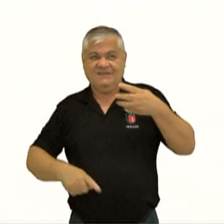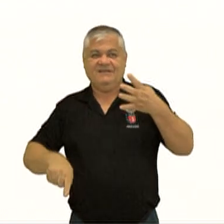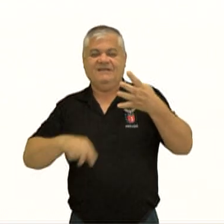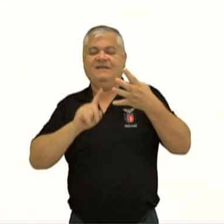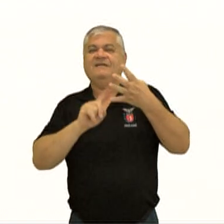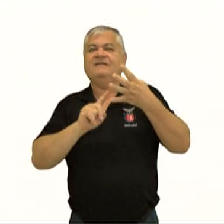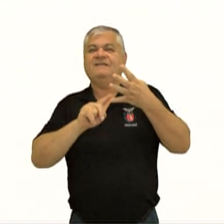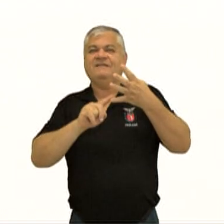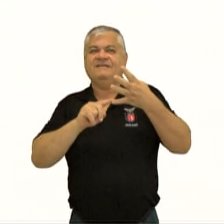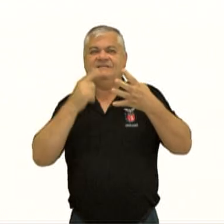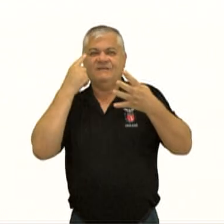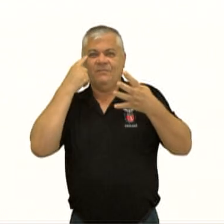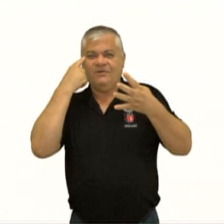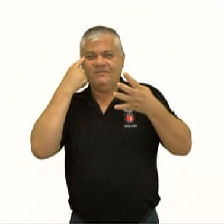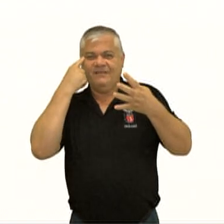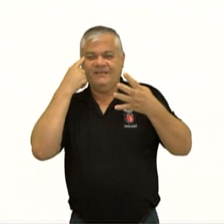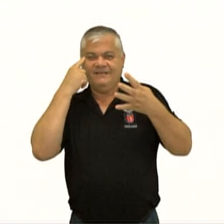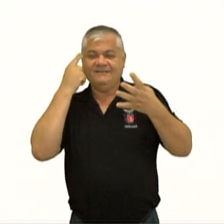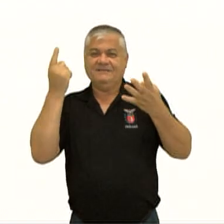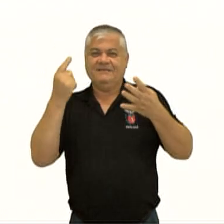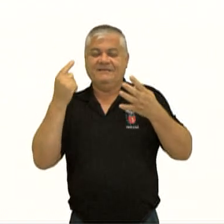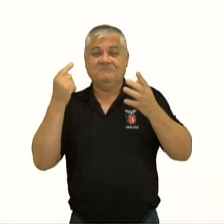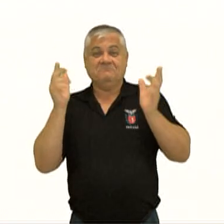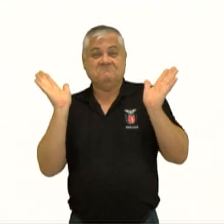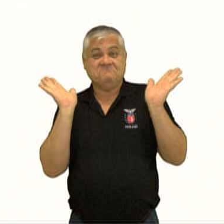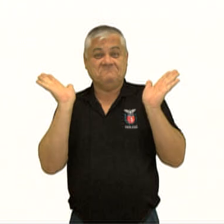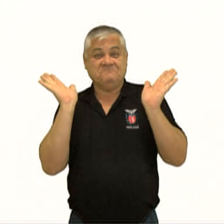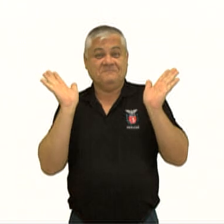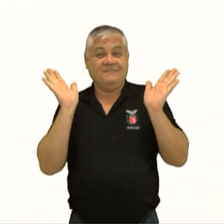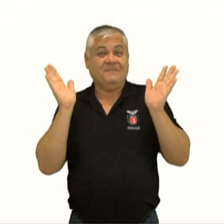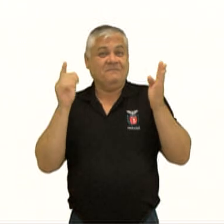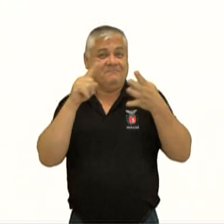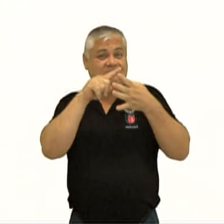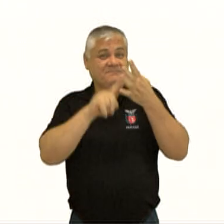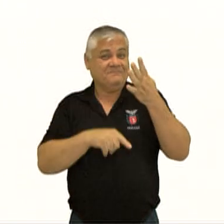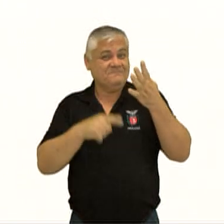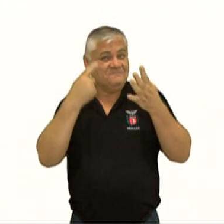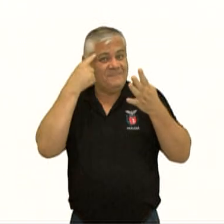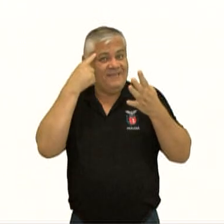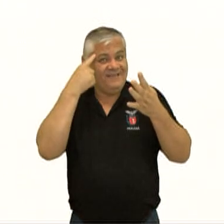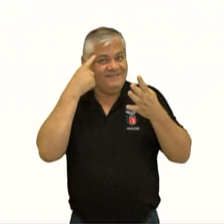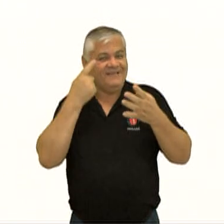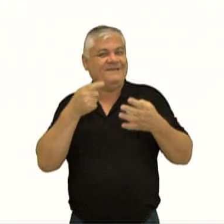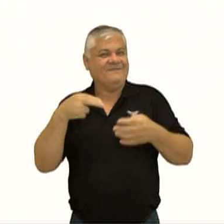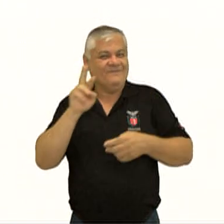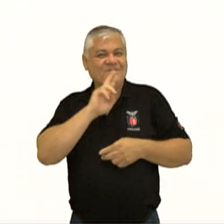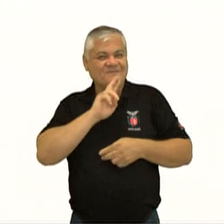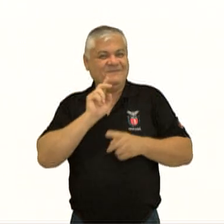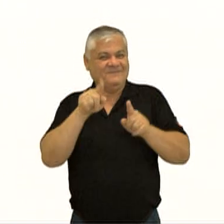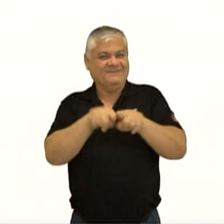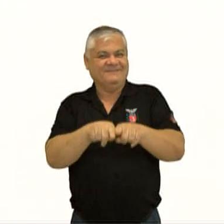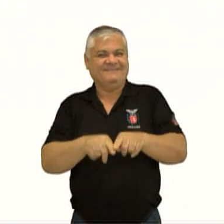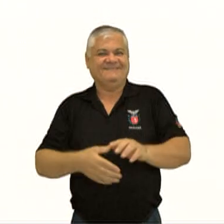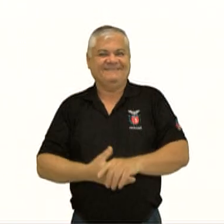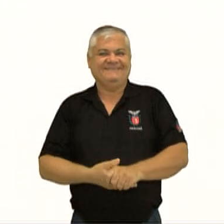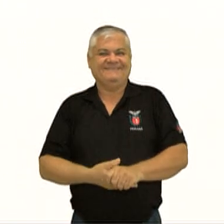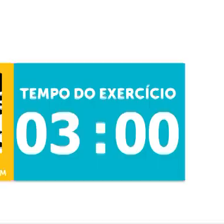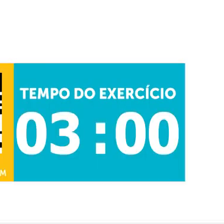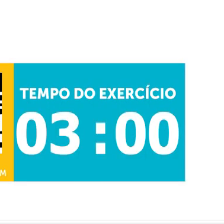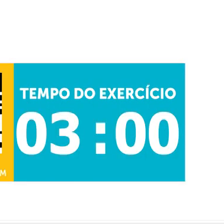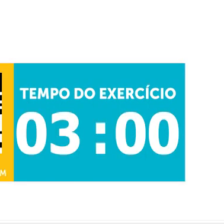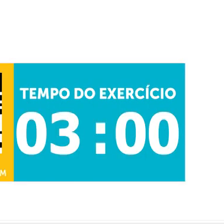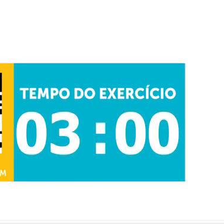E letra D. Japoneses e tailandeses. Tá fácil, pensem, já voltamos com a resposta correta.